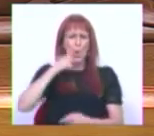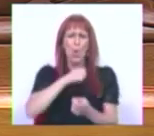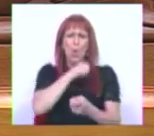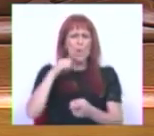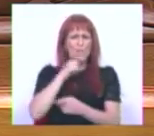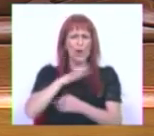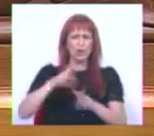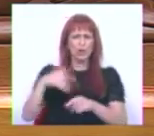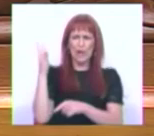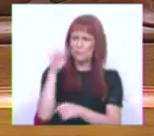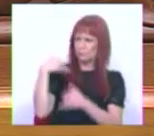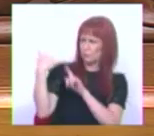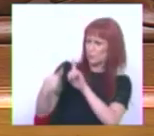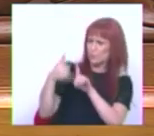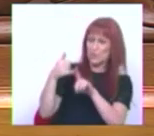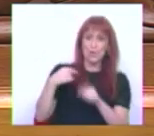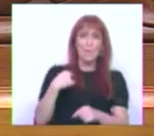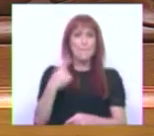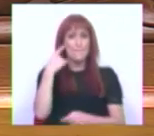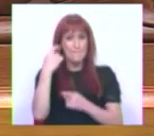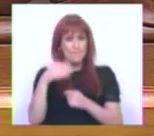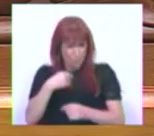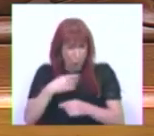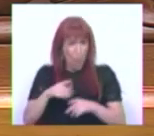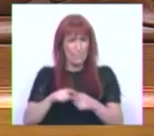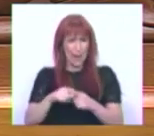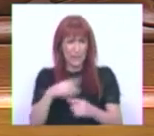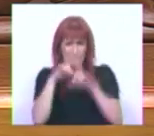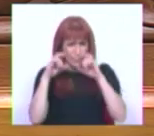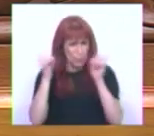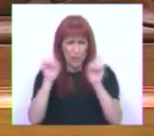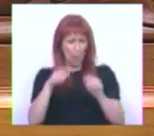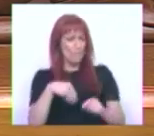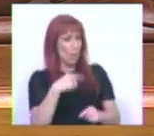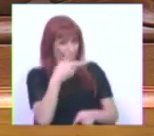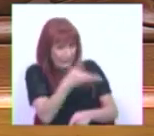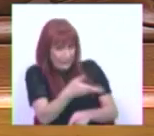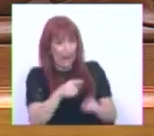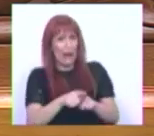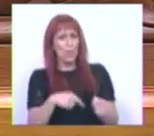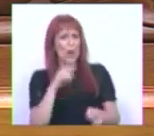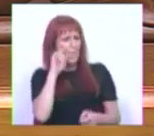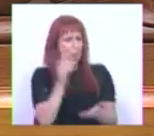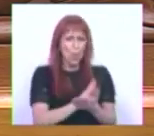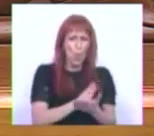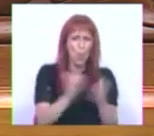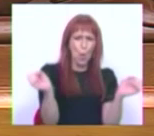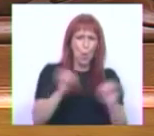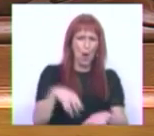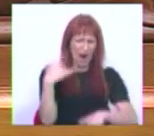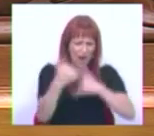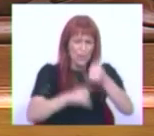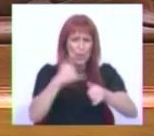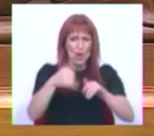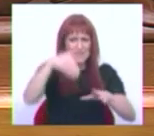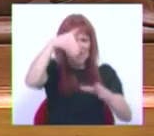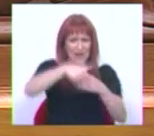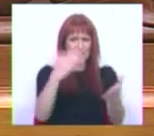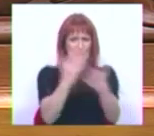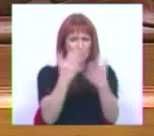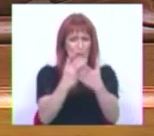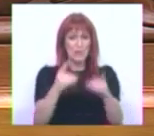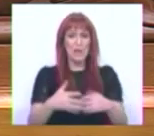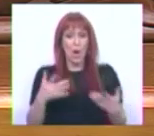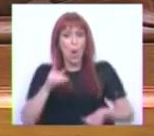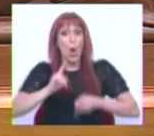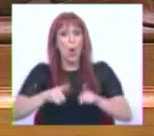prática. Em vez de se preocuparem com máscaras, deviam era estar preocupados com a insegurança e com a violência que existe nas escolas, a